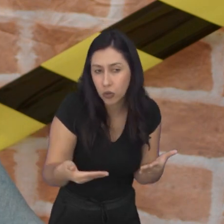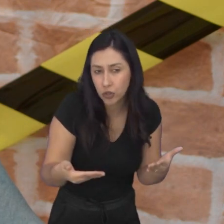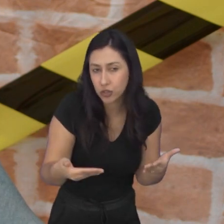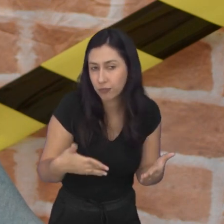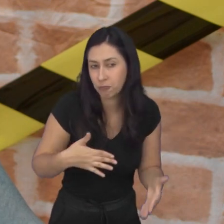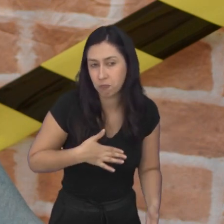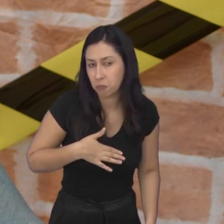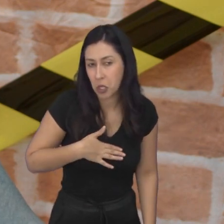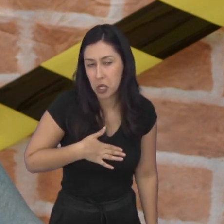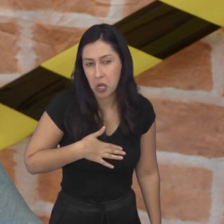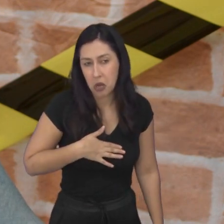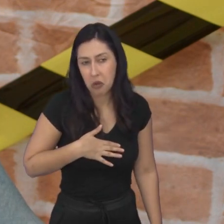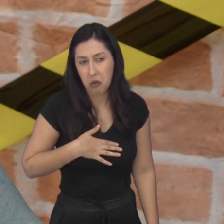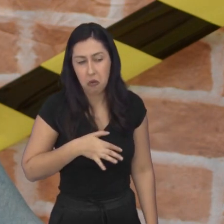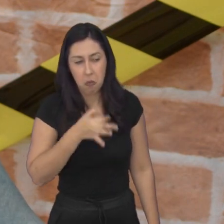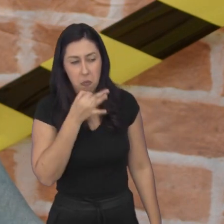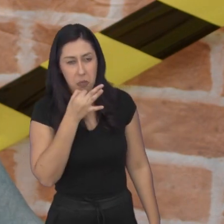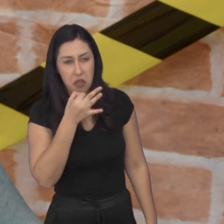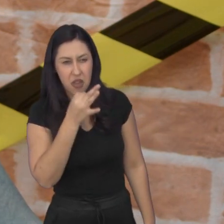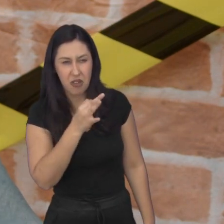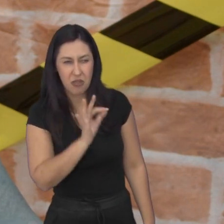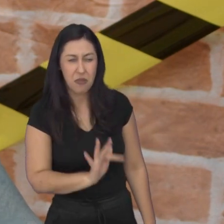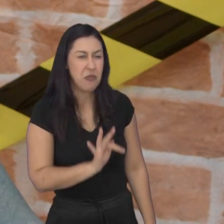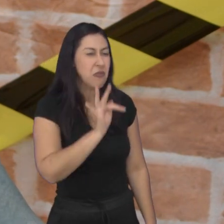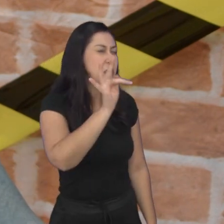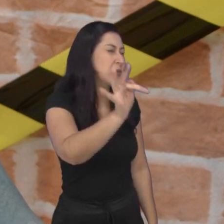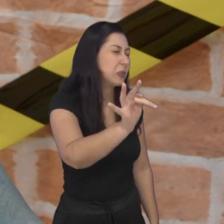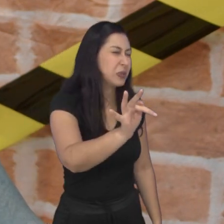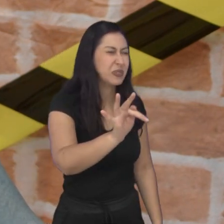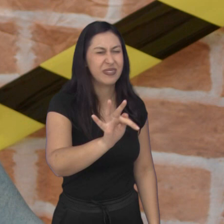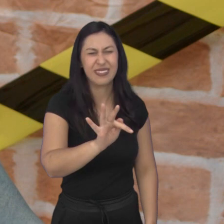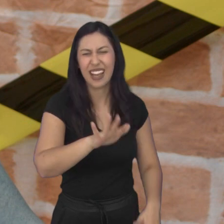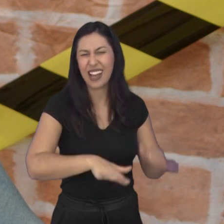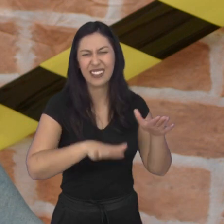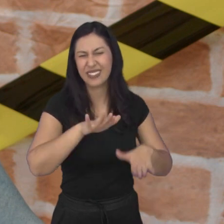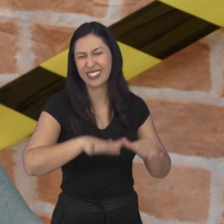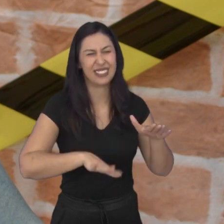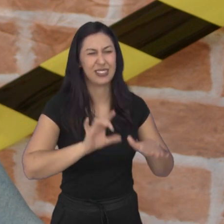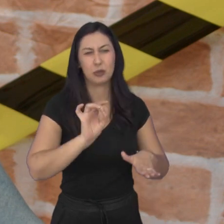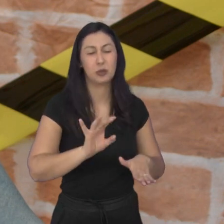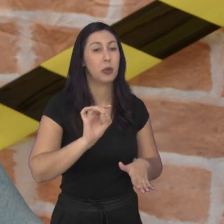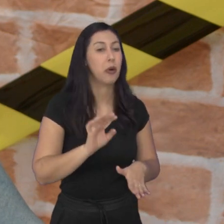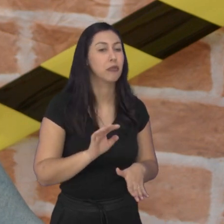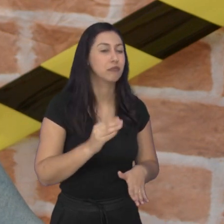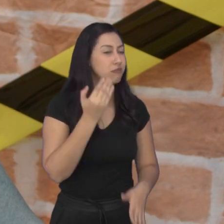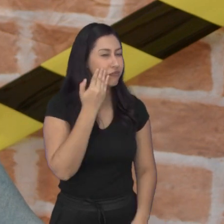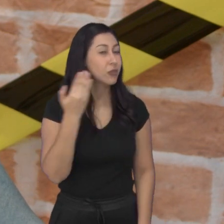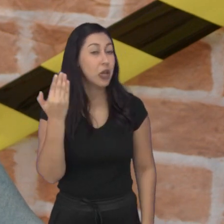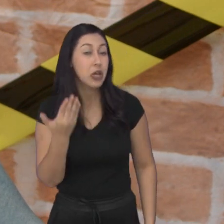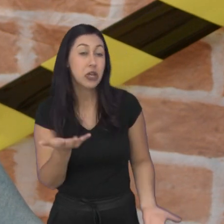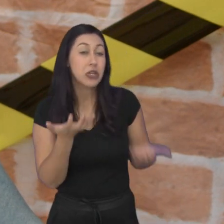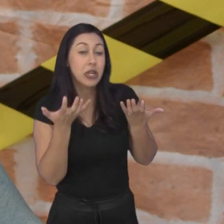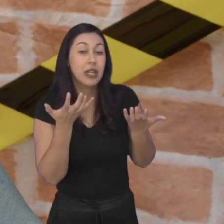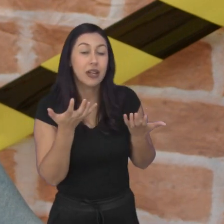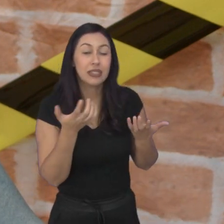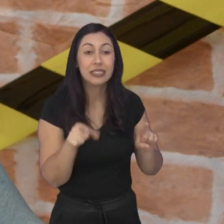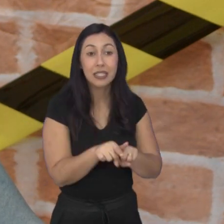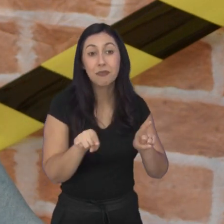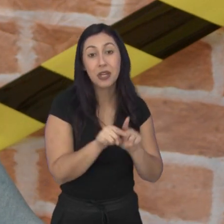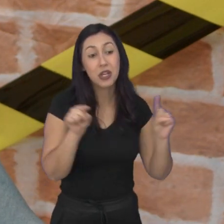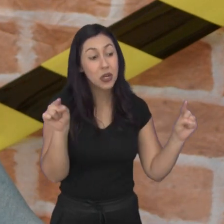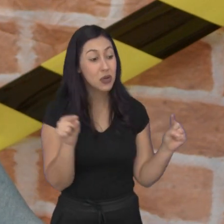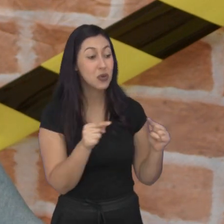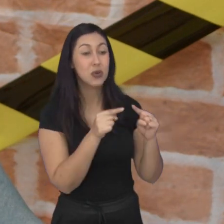minha perspectiva de cores, assim, do que realmente fazer coisas mais futuristas. Mas essa aí eu tentei trabalhar um pouquinho a ideia de Nova Sanja, que tem muito a ver